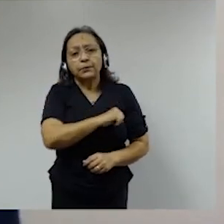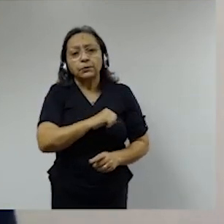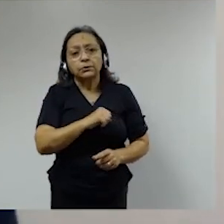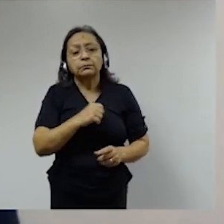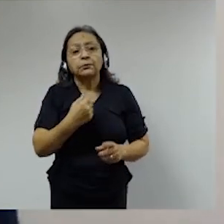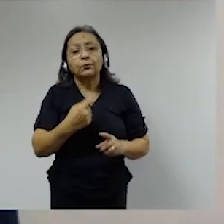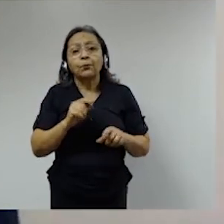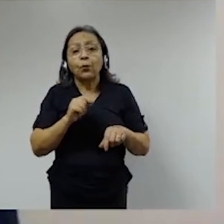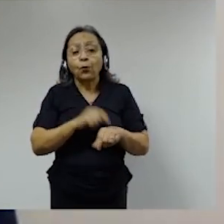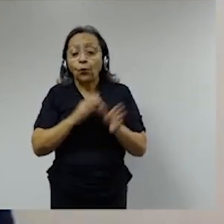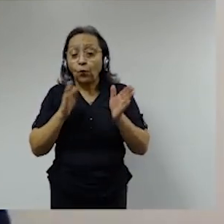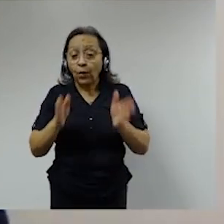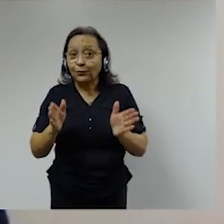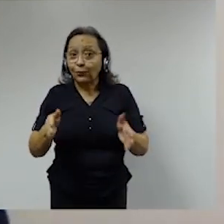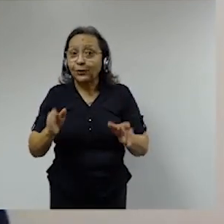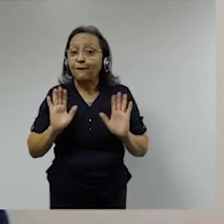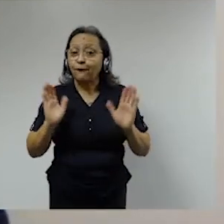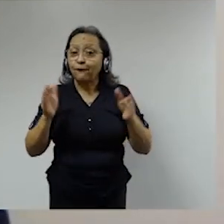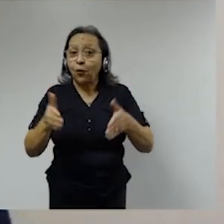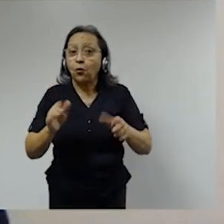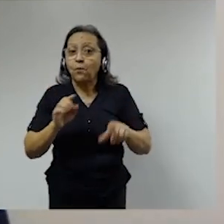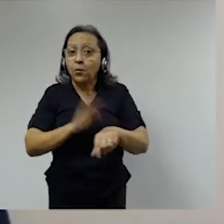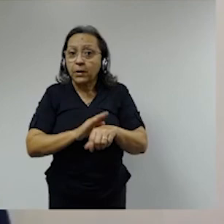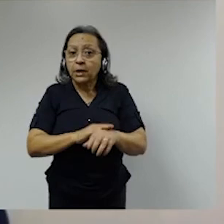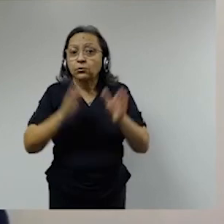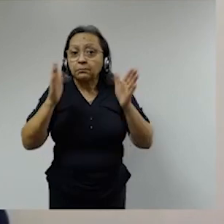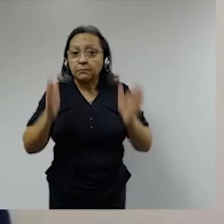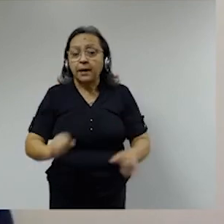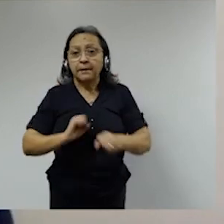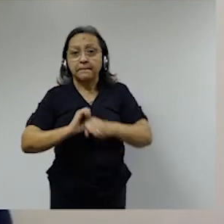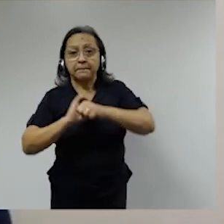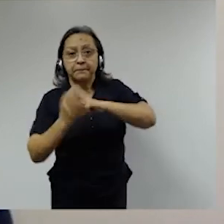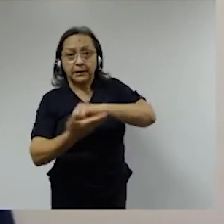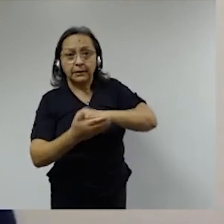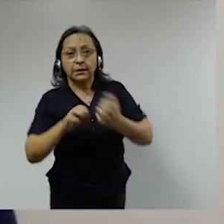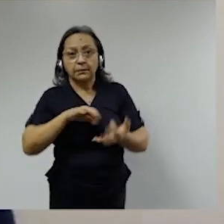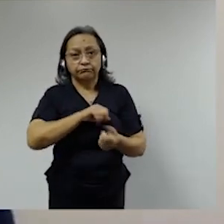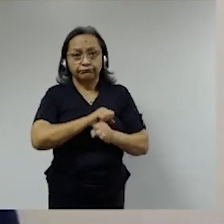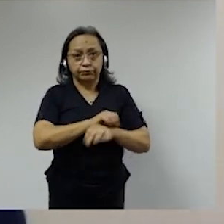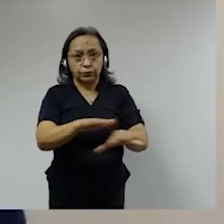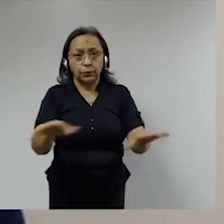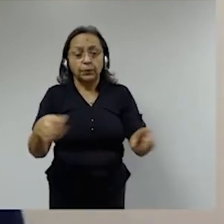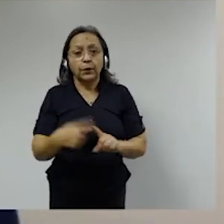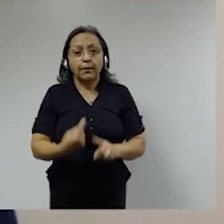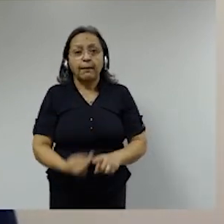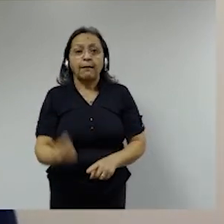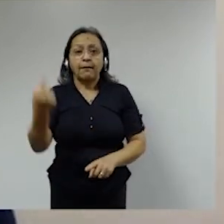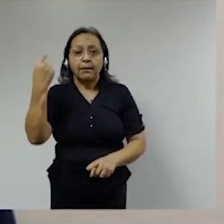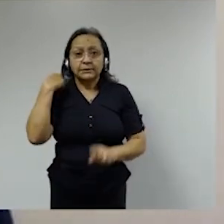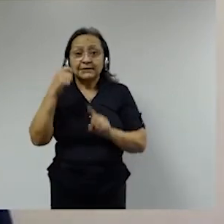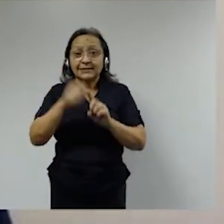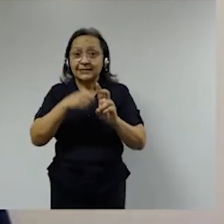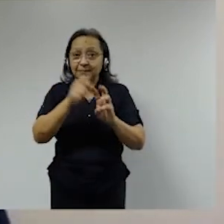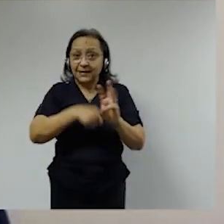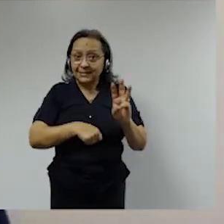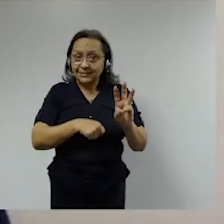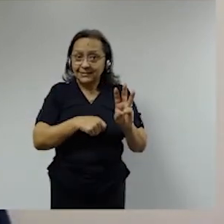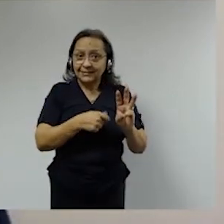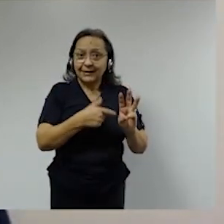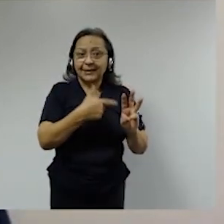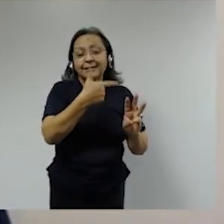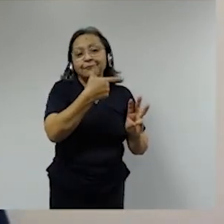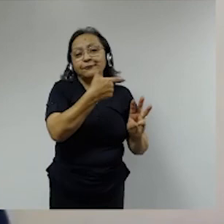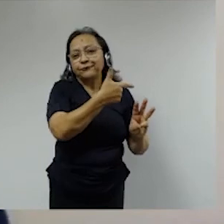para a pandemia, quando nós enfrentamos o período de pandemia. O que nós tínhamos nos 3 primeiros meses um salto de